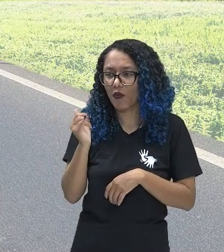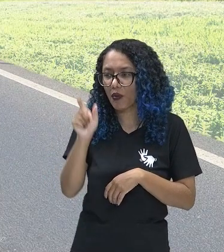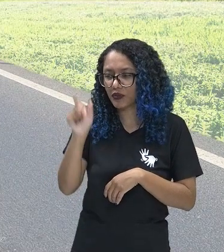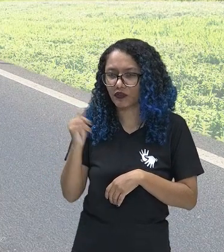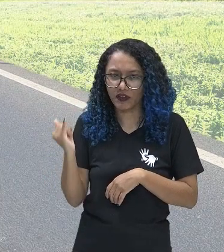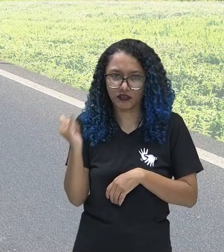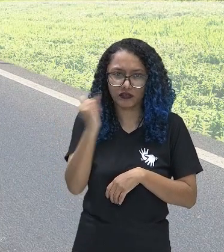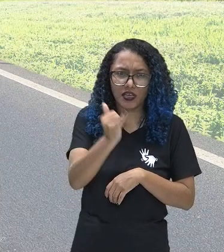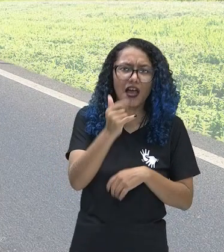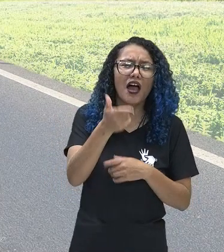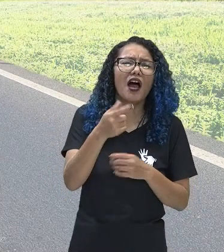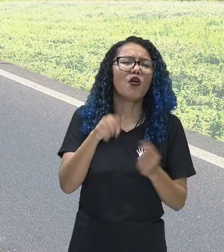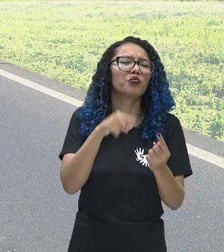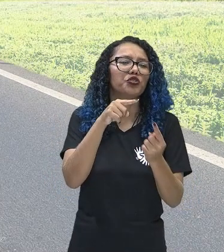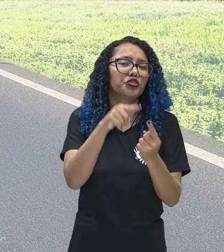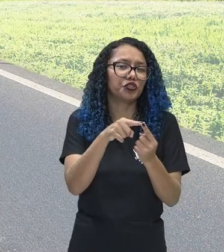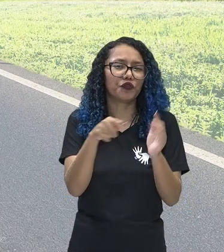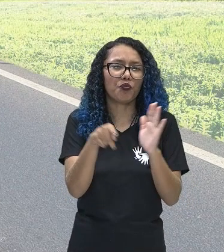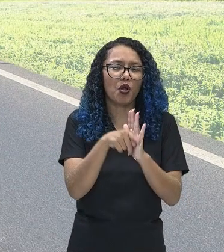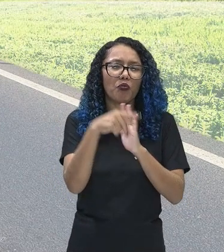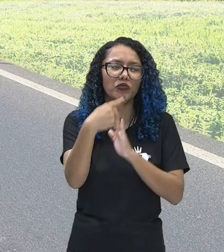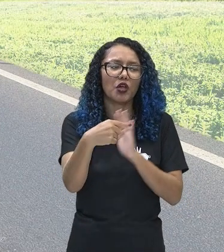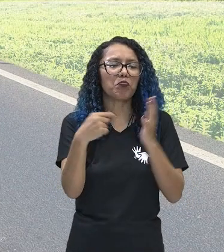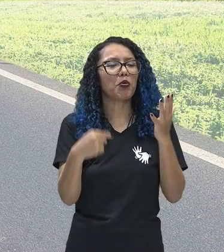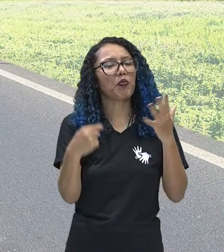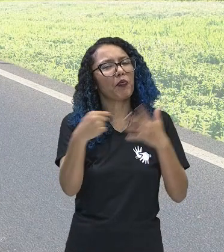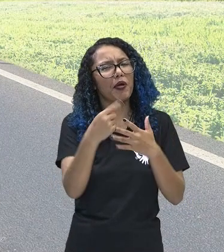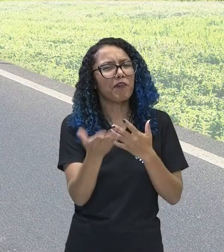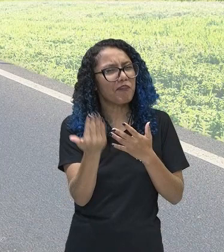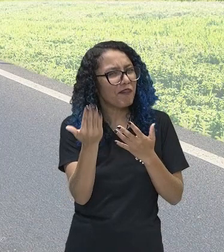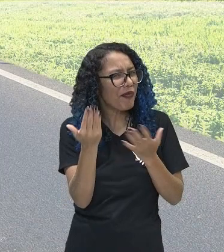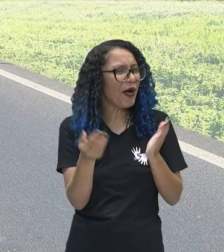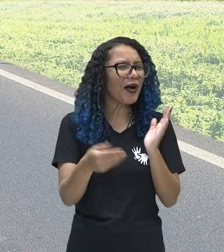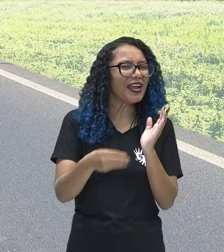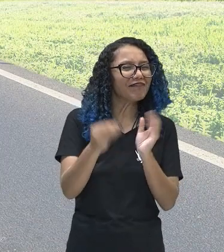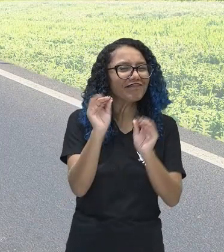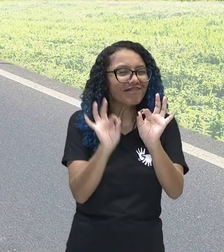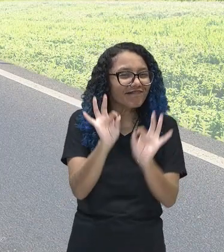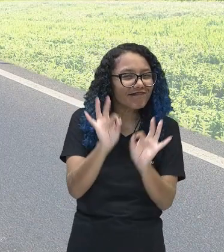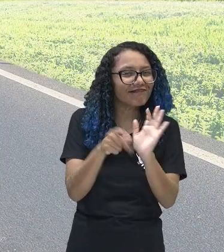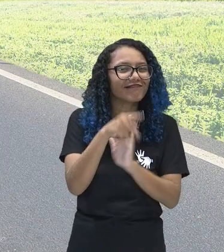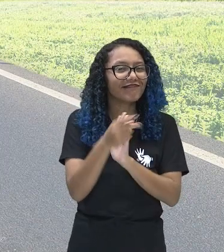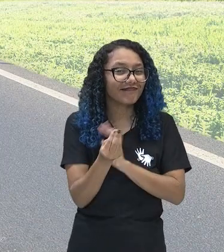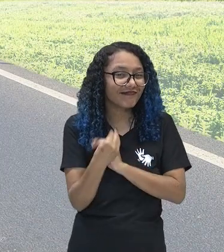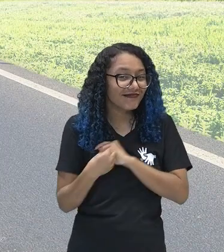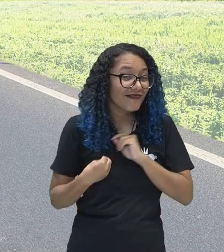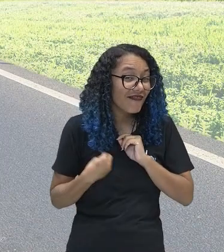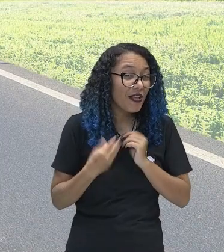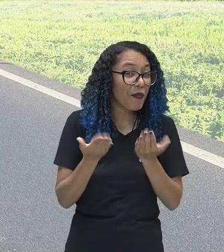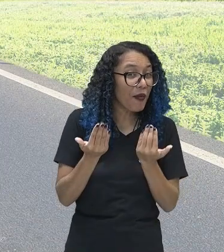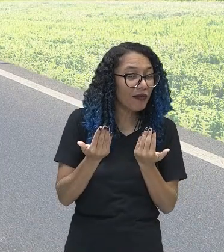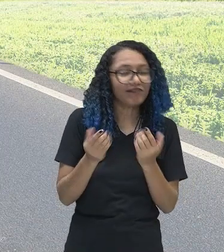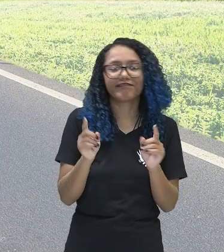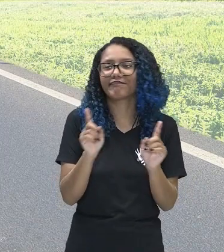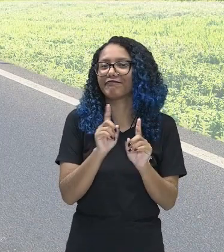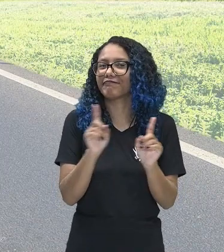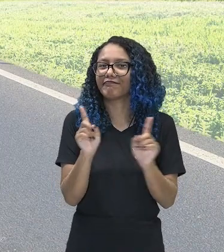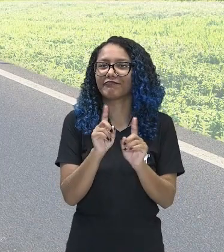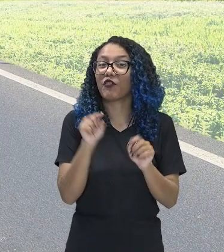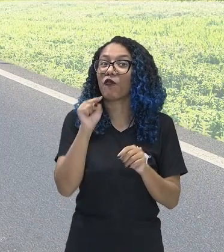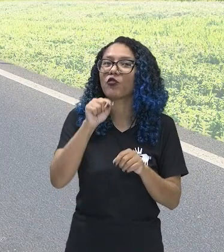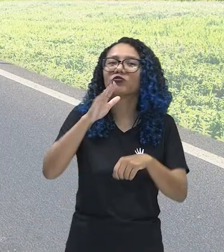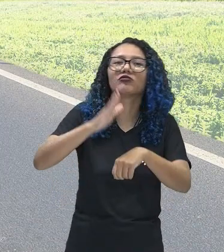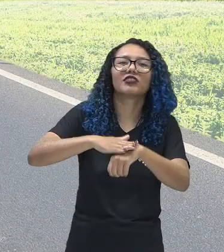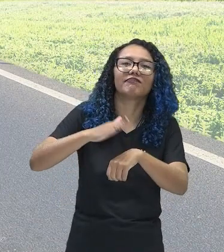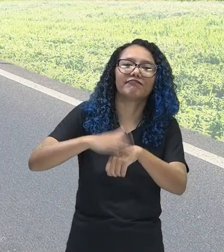qual o seu propósito de vida, vamos pensar no projeto de vida, bora fazer o seu projeto de vida agora? Isso não existe, é você que tem que fazer